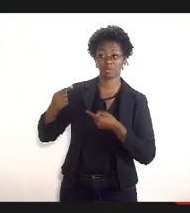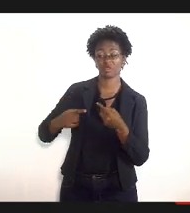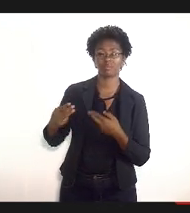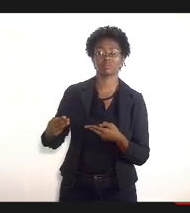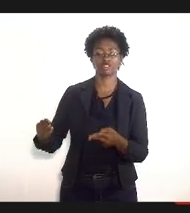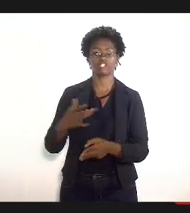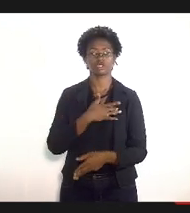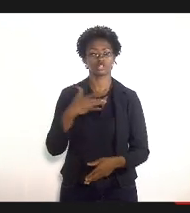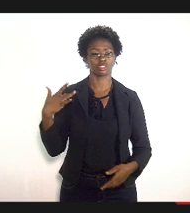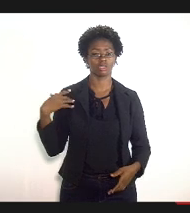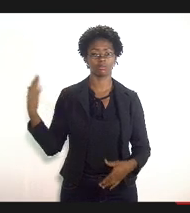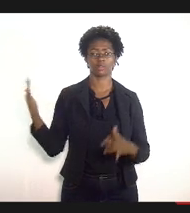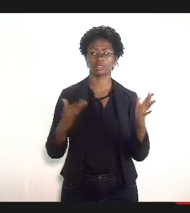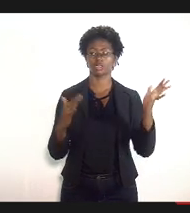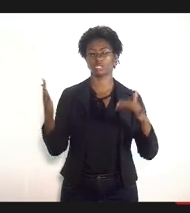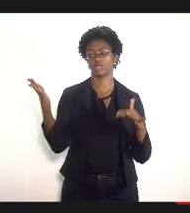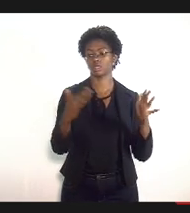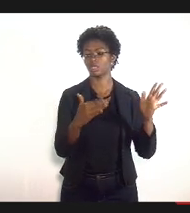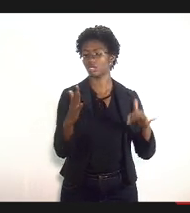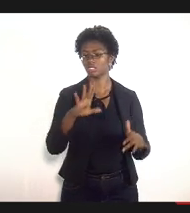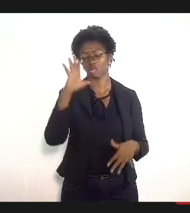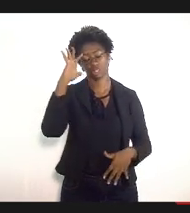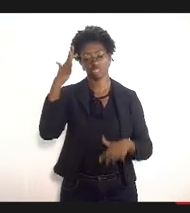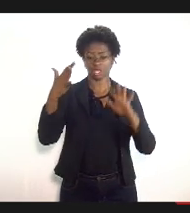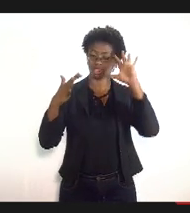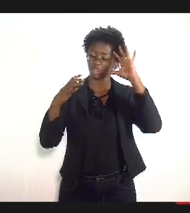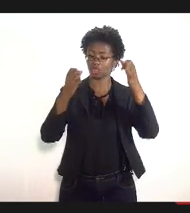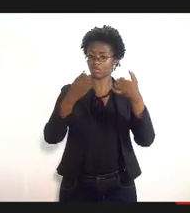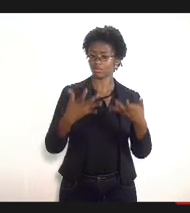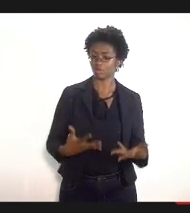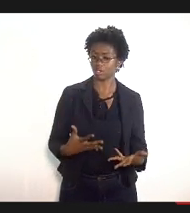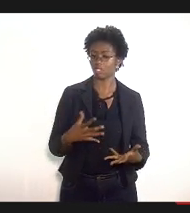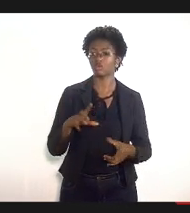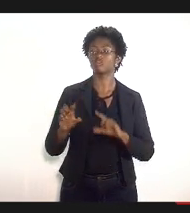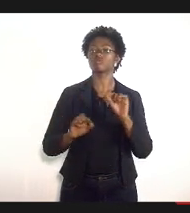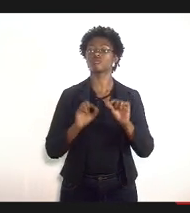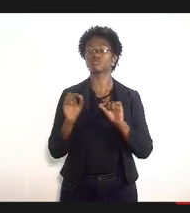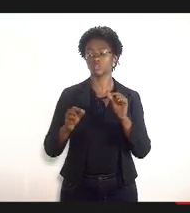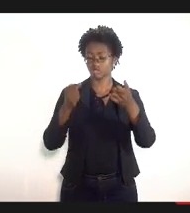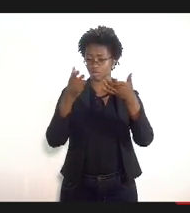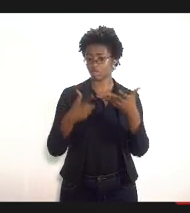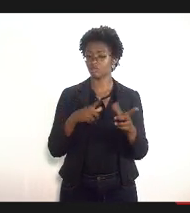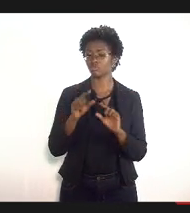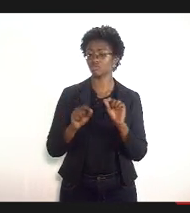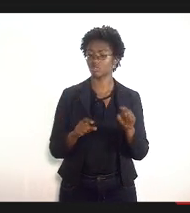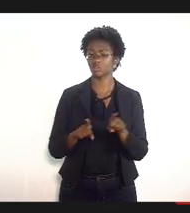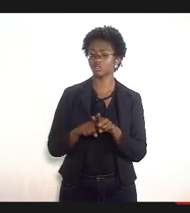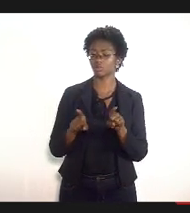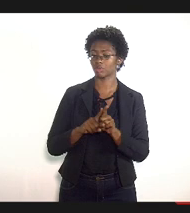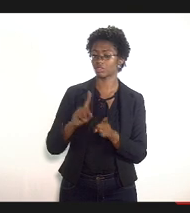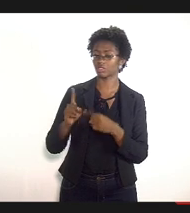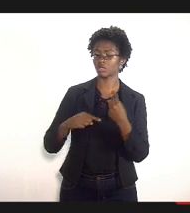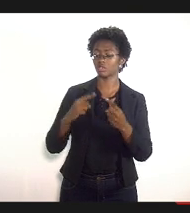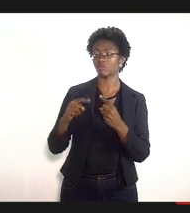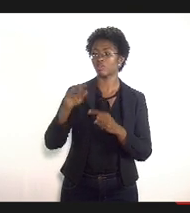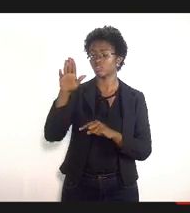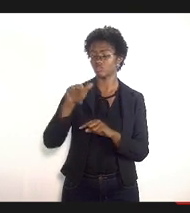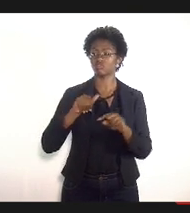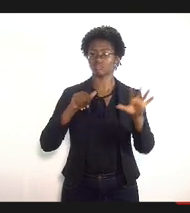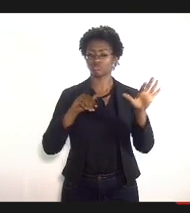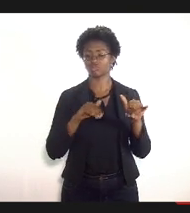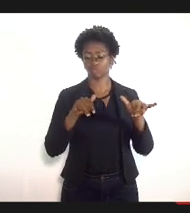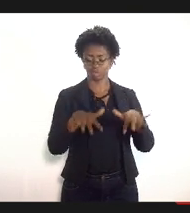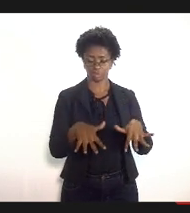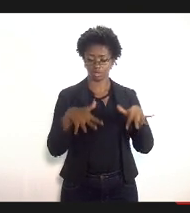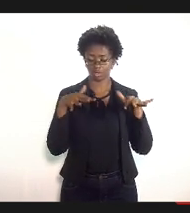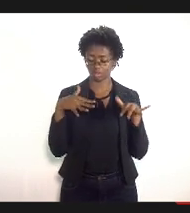da Saúde para trazer os devidos esclarecimentos. Esclarecimentos, inclusive, depois que ele fez aquela convocação aqui na audiência